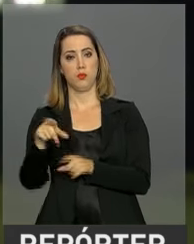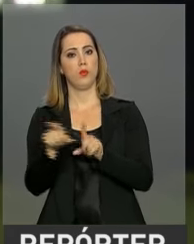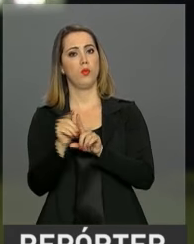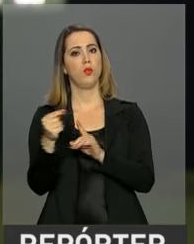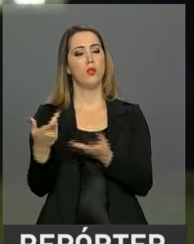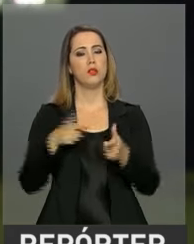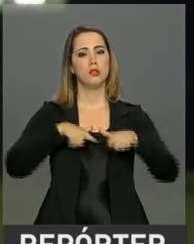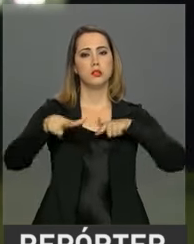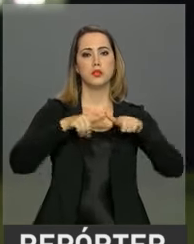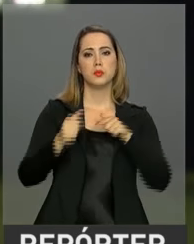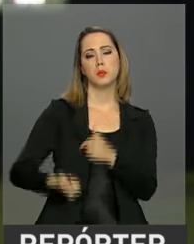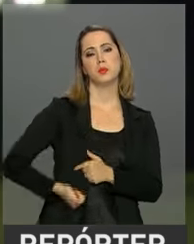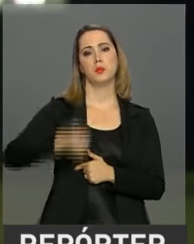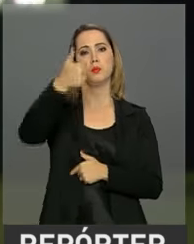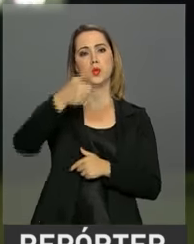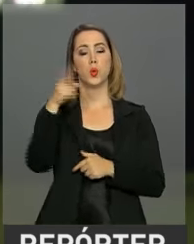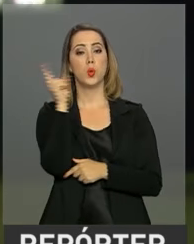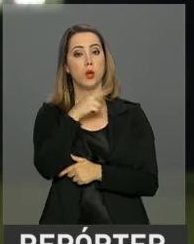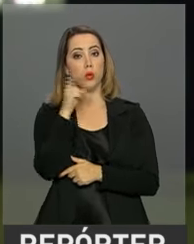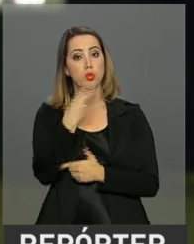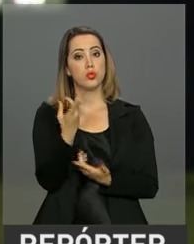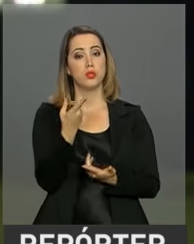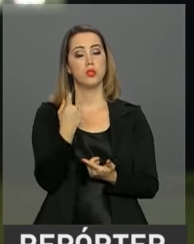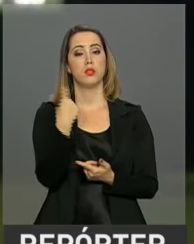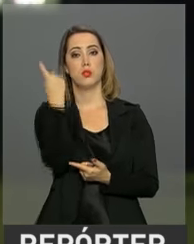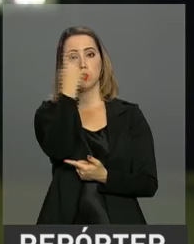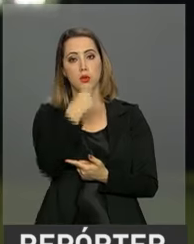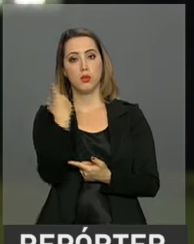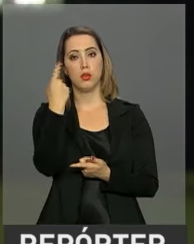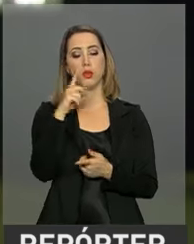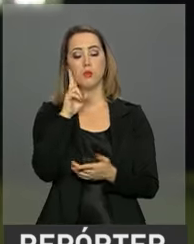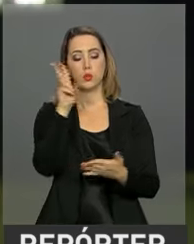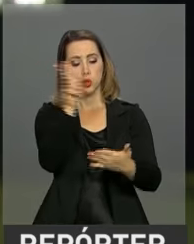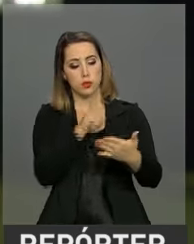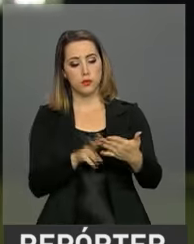uma maior agilidade na avaliação e análise de da garantia da união